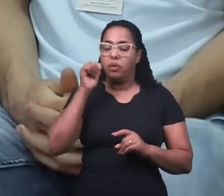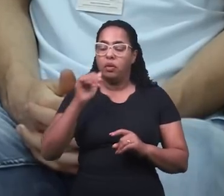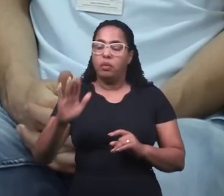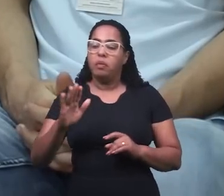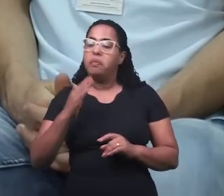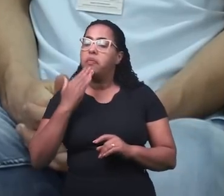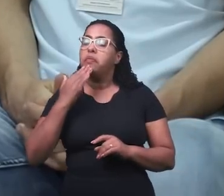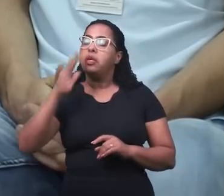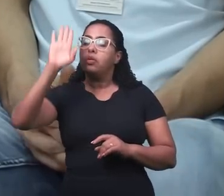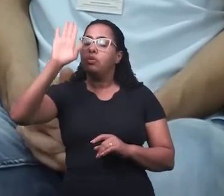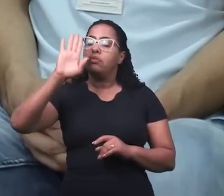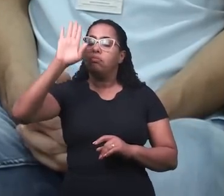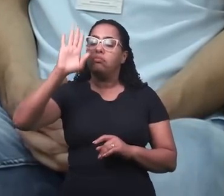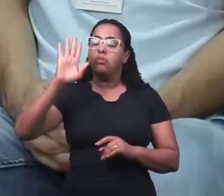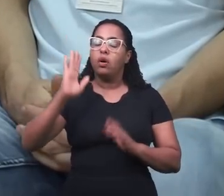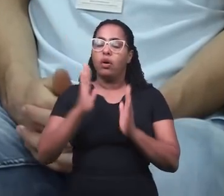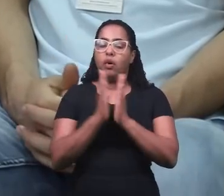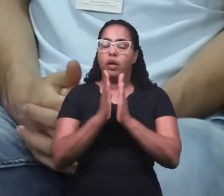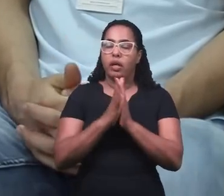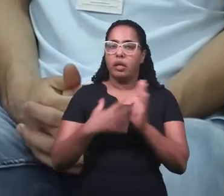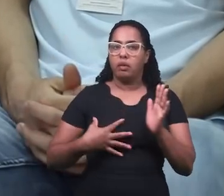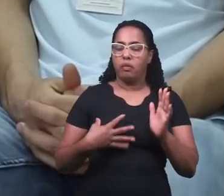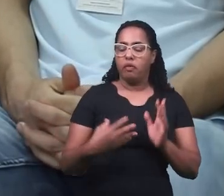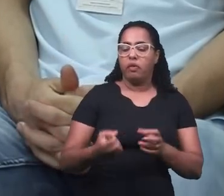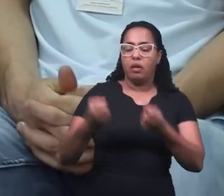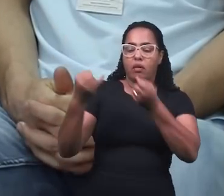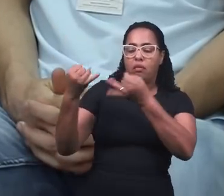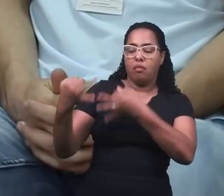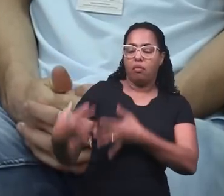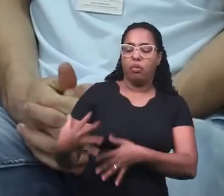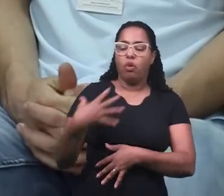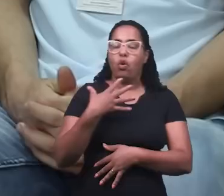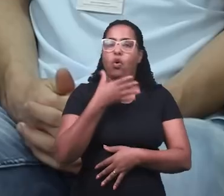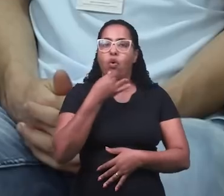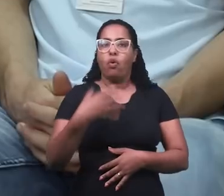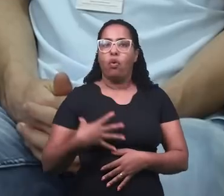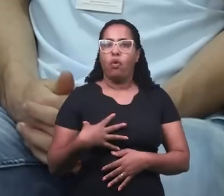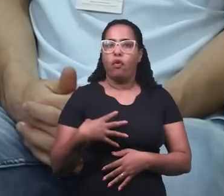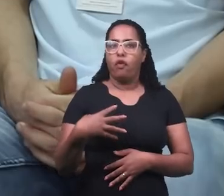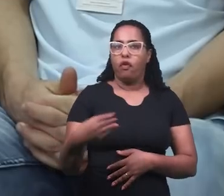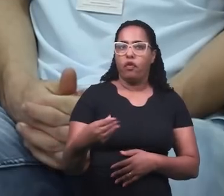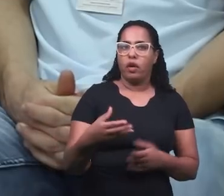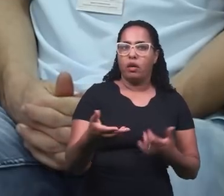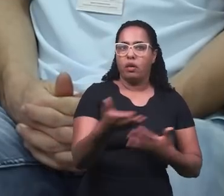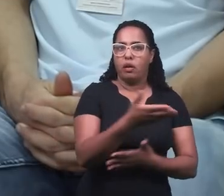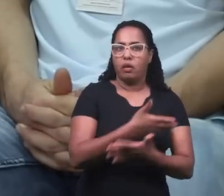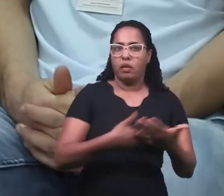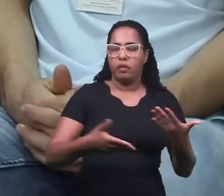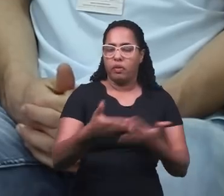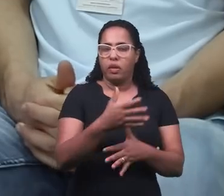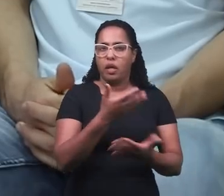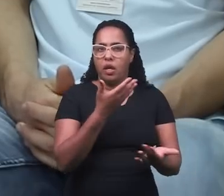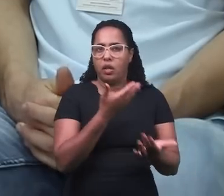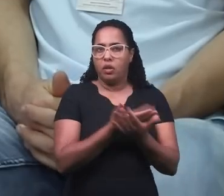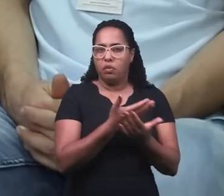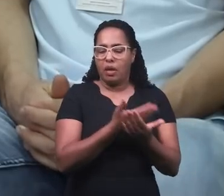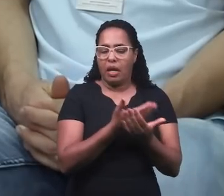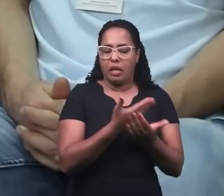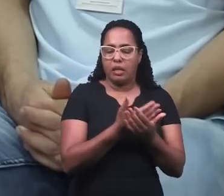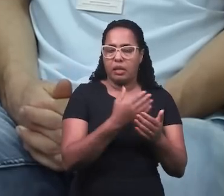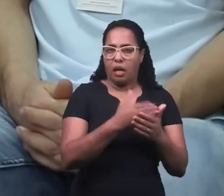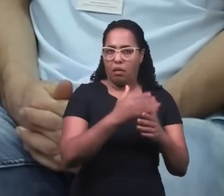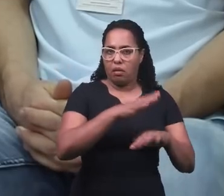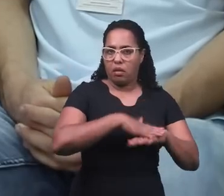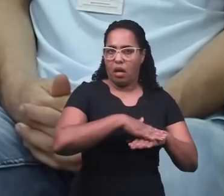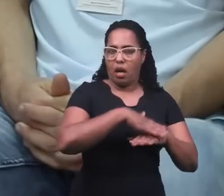irmãs pediu assistência pelo seu filho. Ela relatou ali brevemente que seu filho estava participando de umas aulas extras